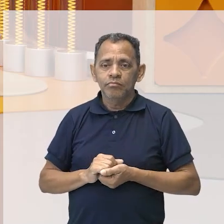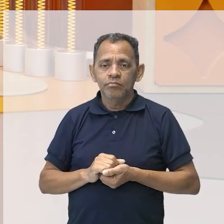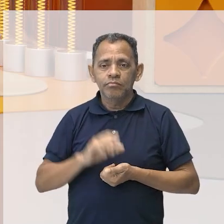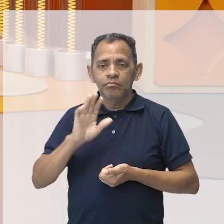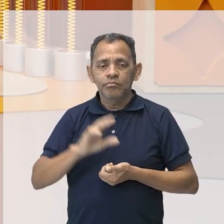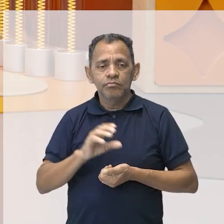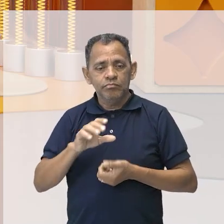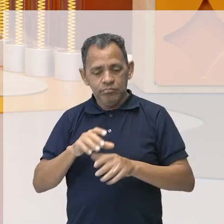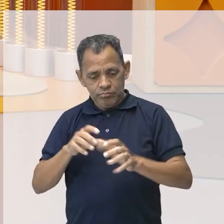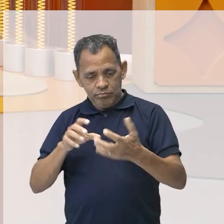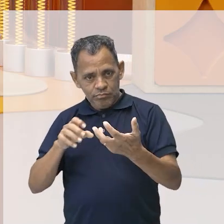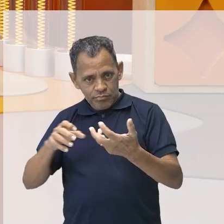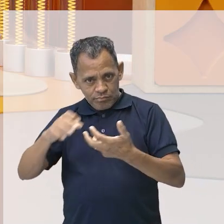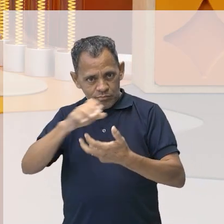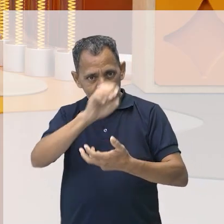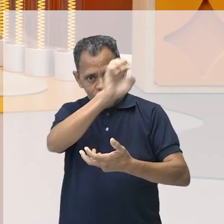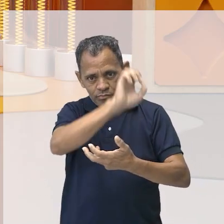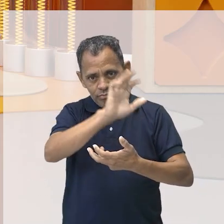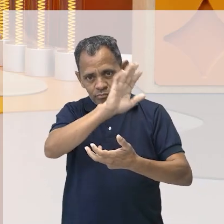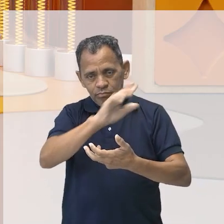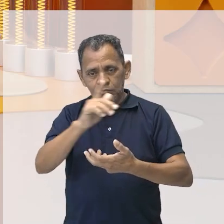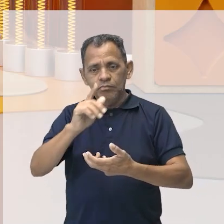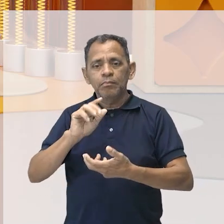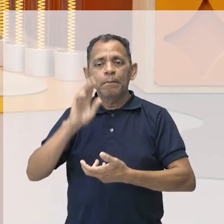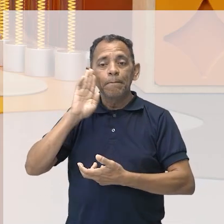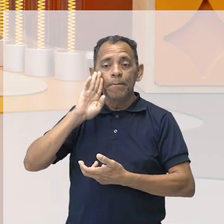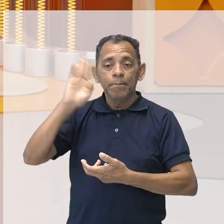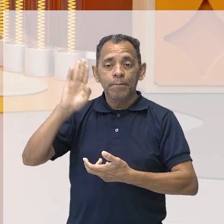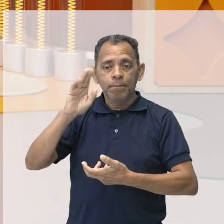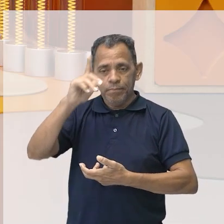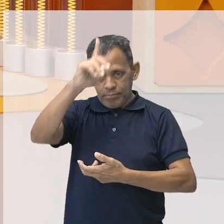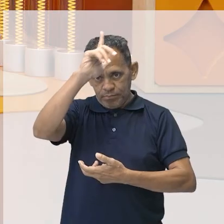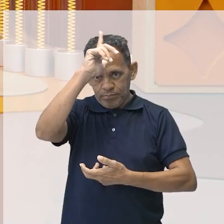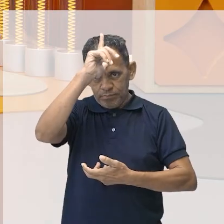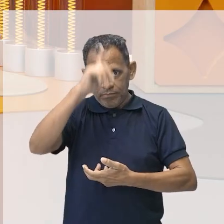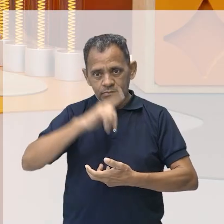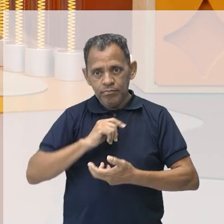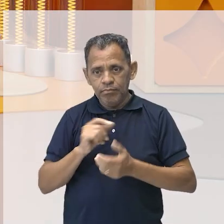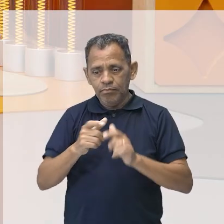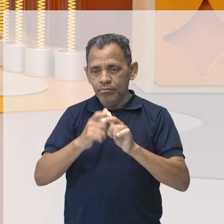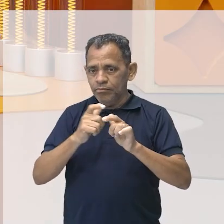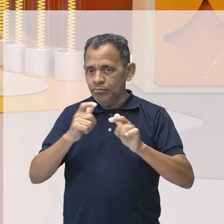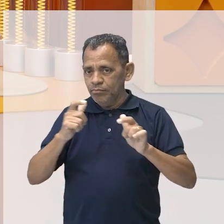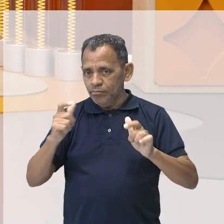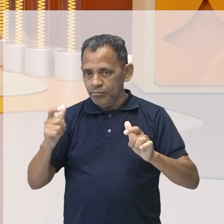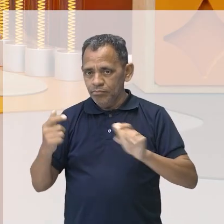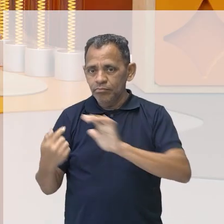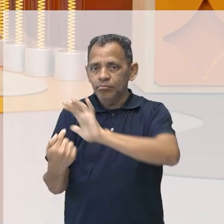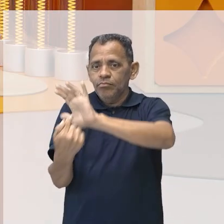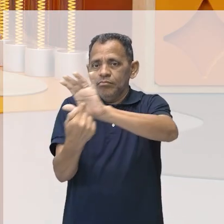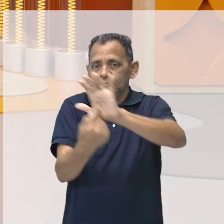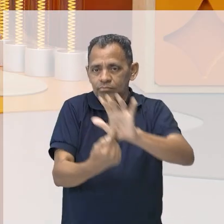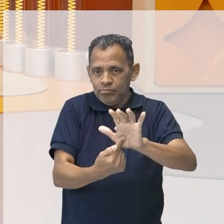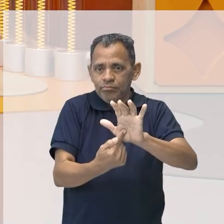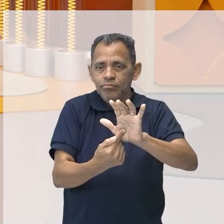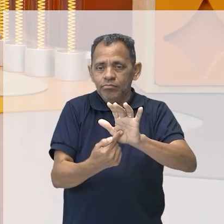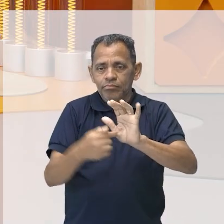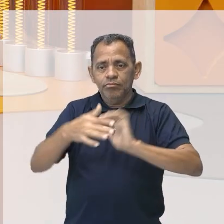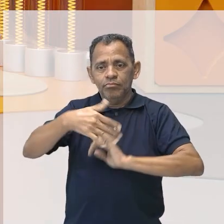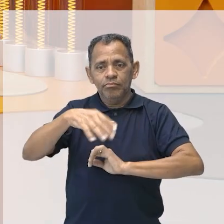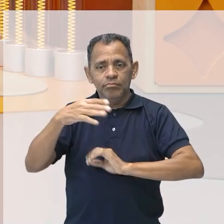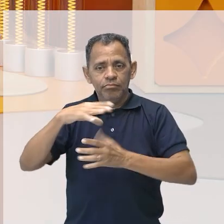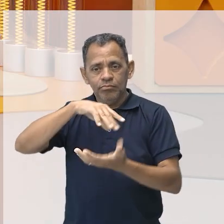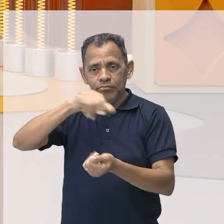União Europeia, principalmente a Alemanha, gente, tem um grande destaque. Tá, no cenário mundial. E